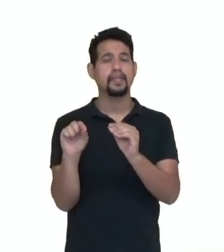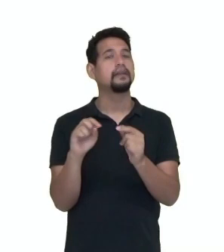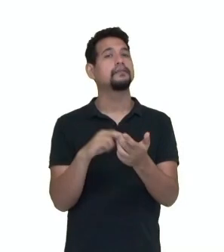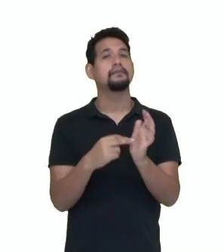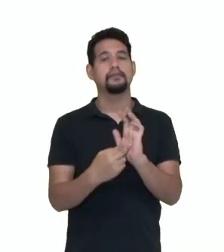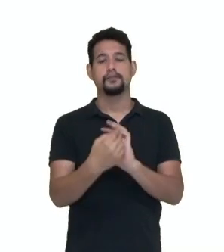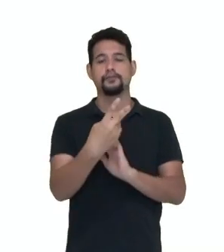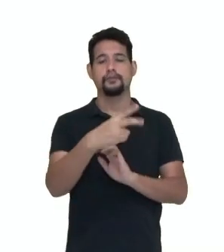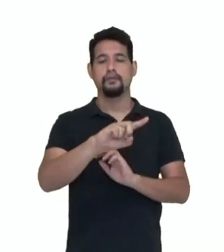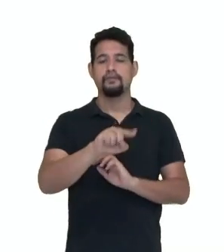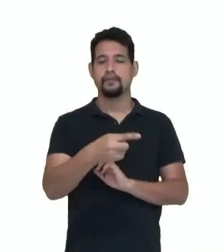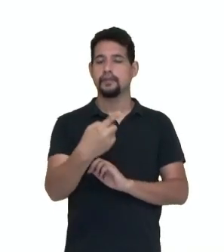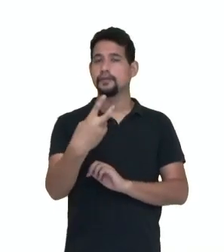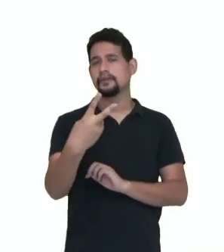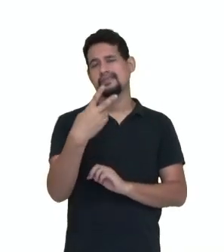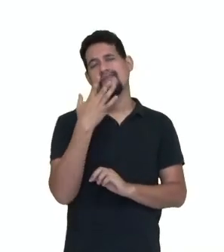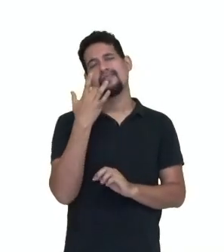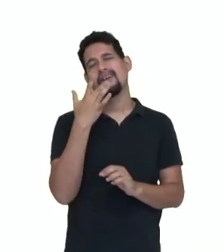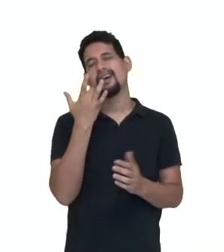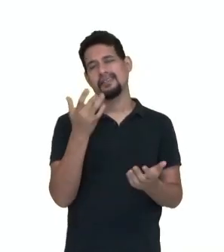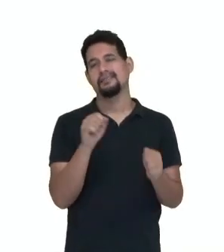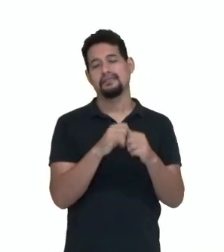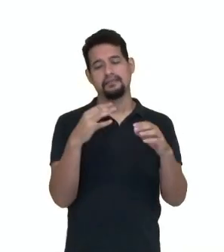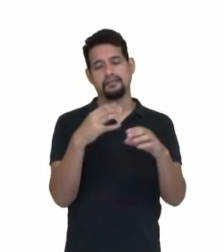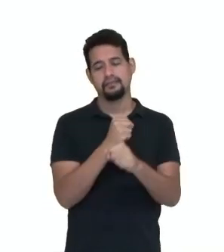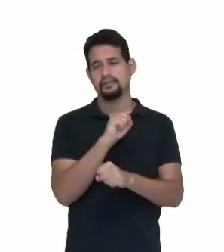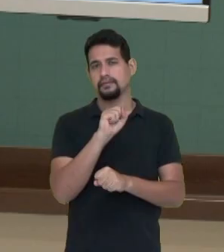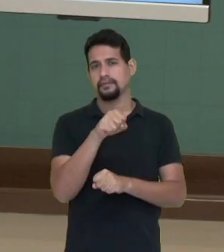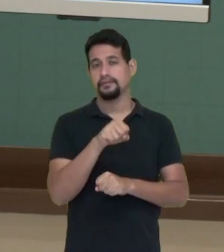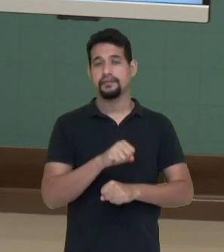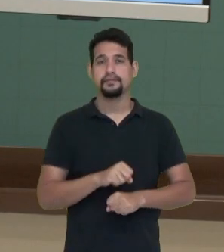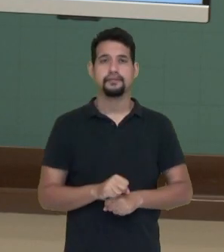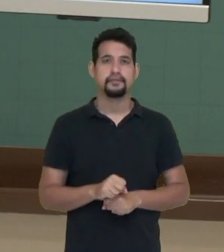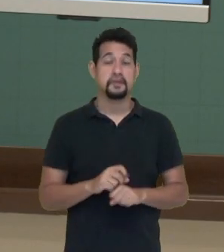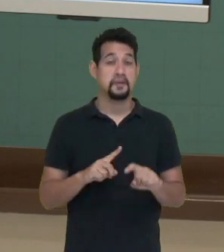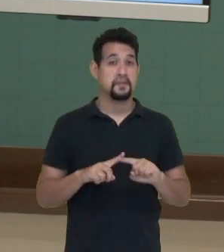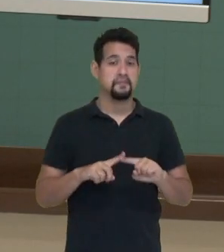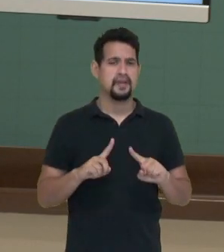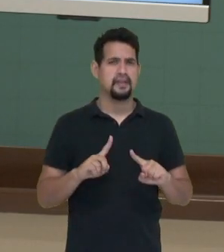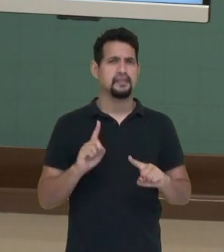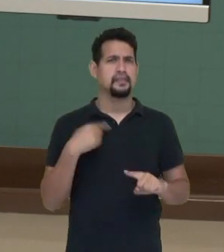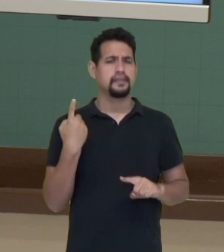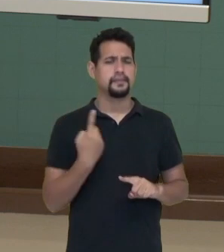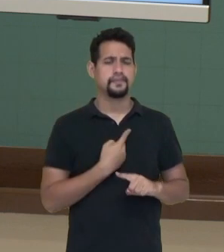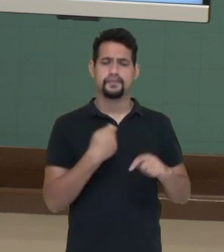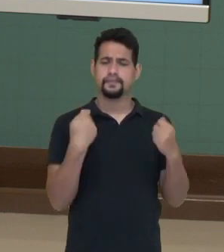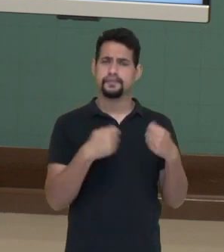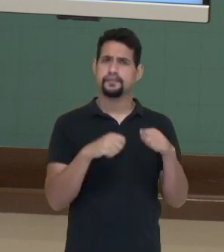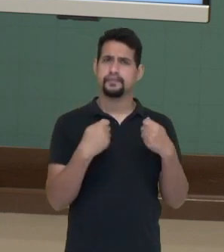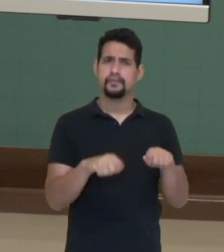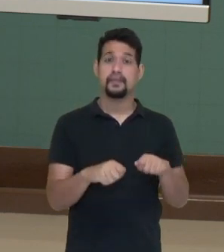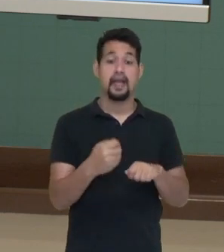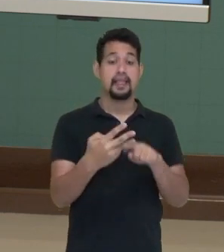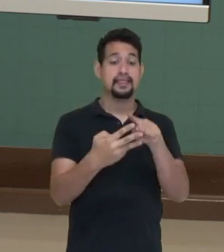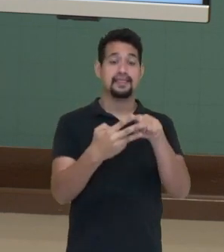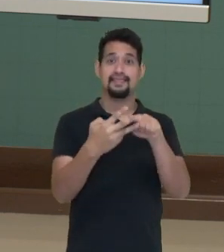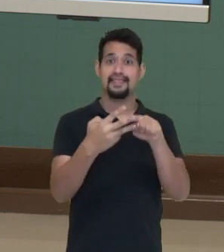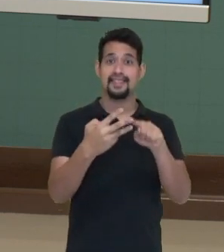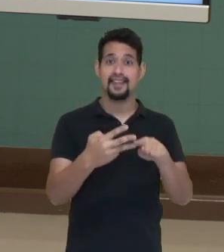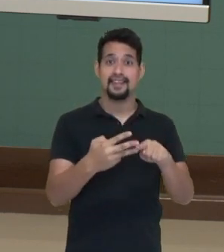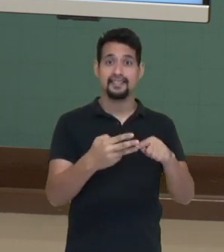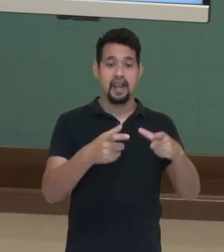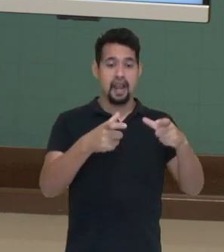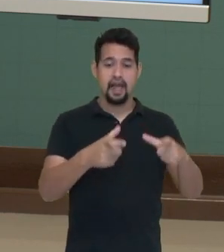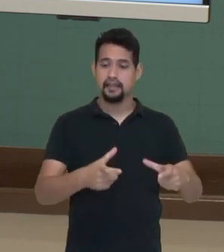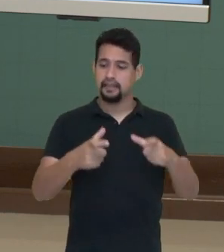ficar 2,2, daí fica mais fácil de fazer o cálculo, né? Então, nós vamos precisar de 3 latas de tinta, por quê?